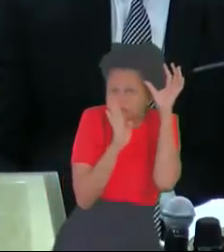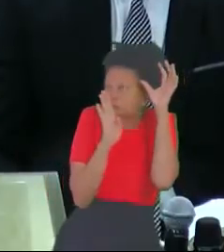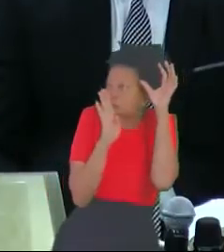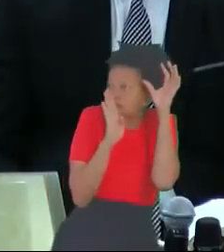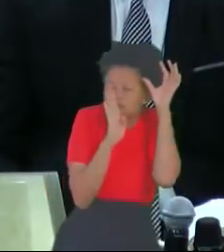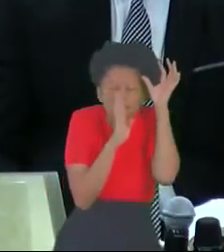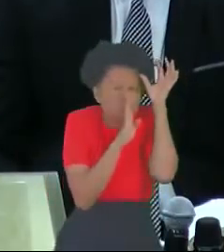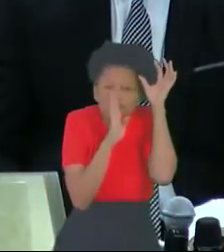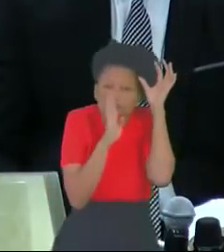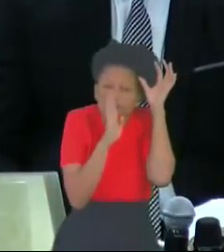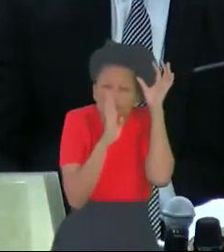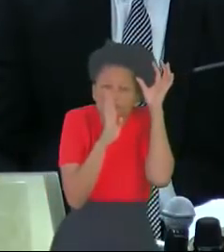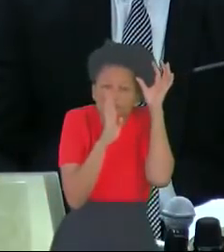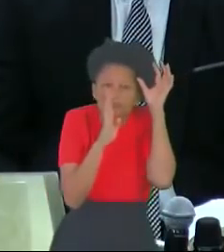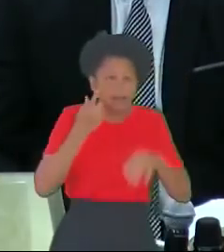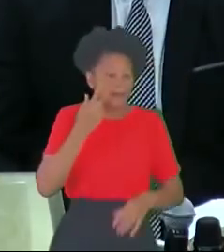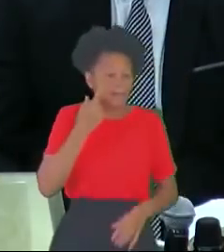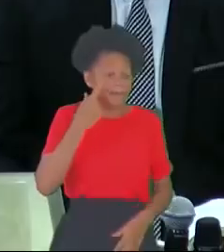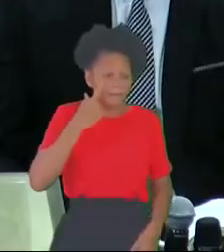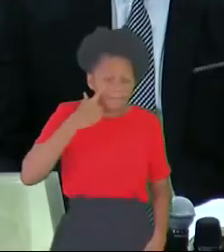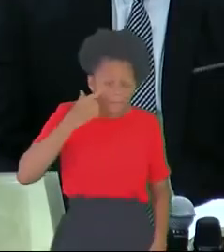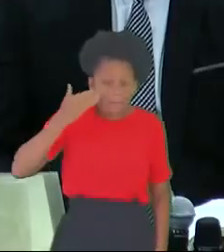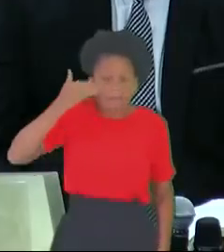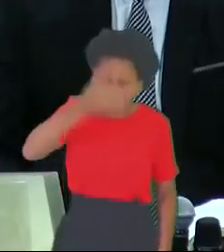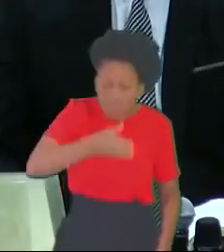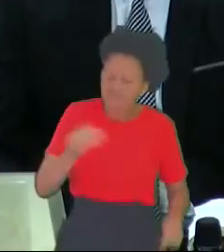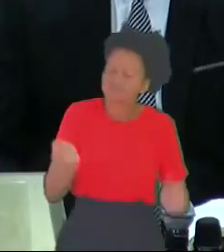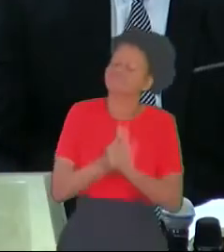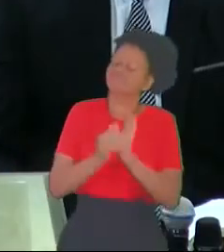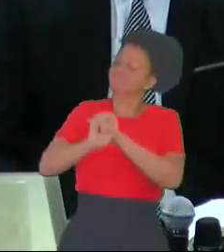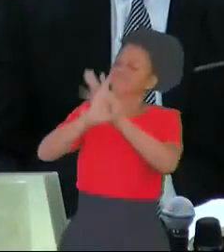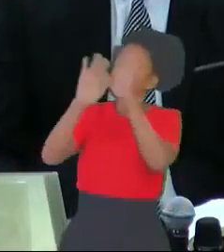Talvez seja para provar que a glória é de Deus.